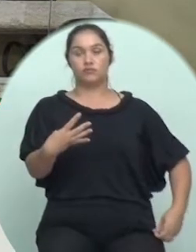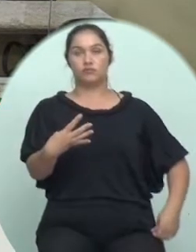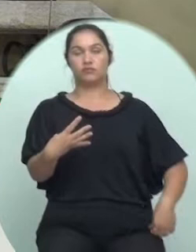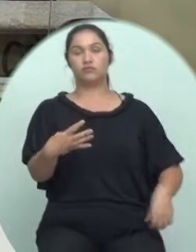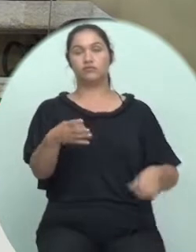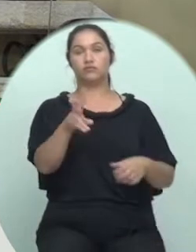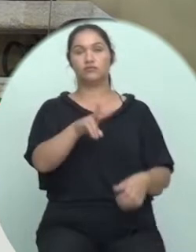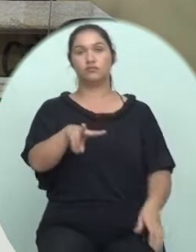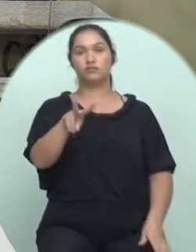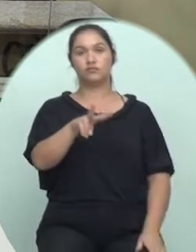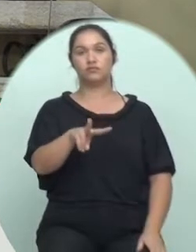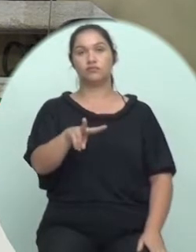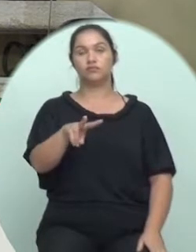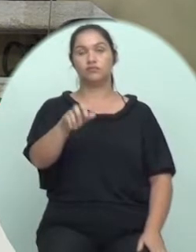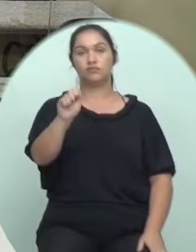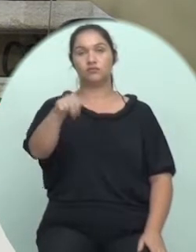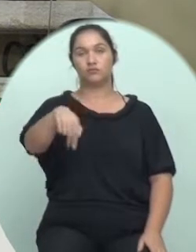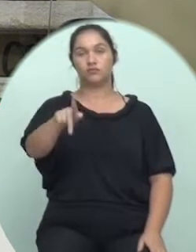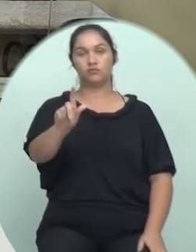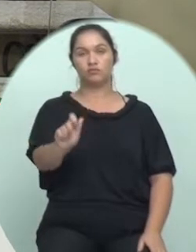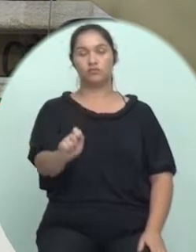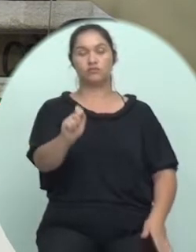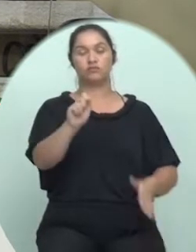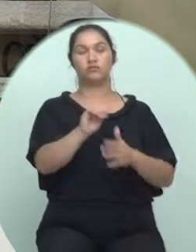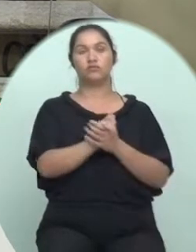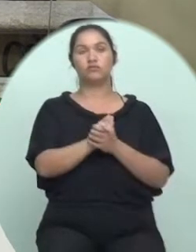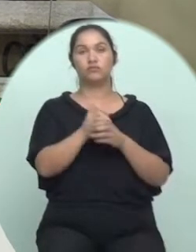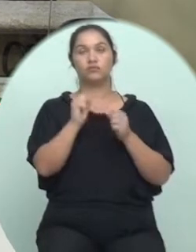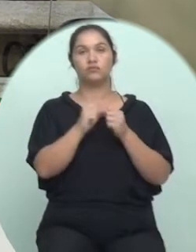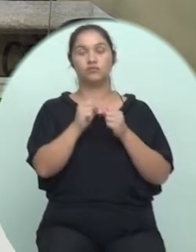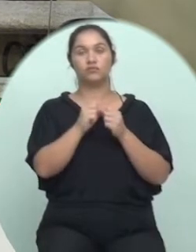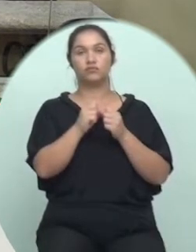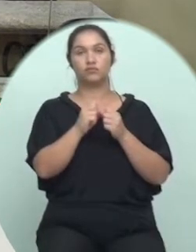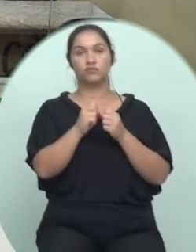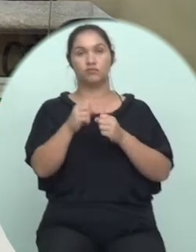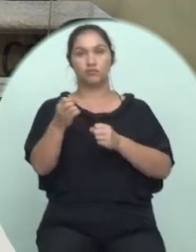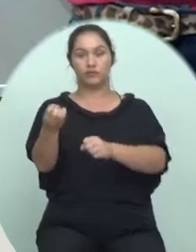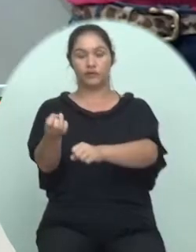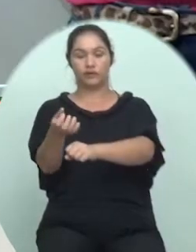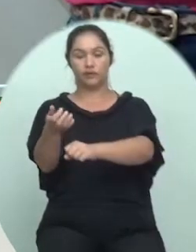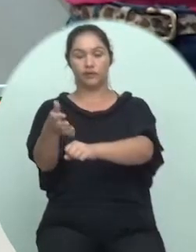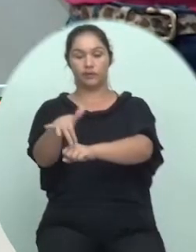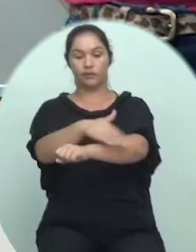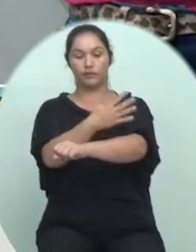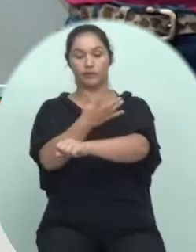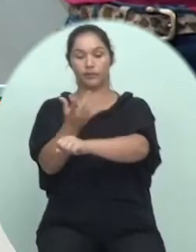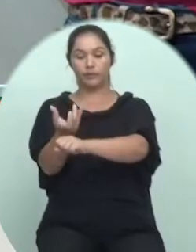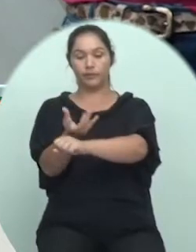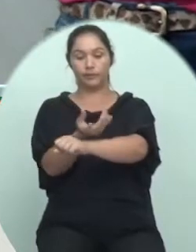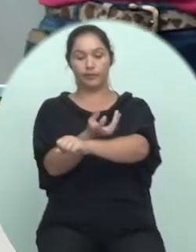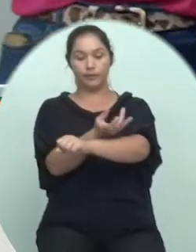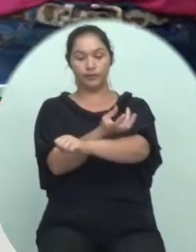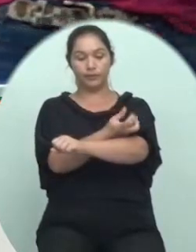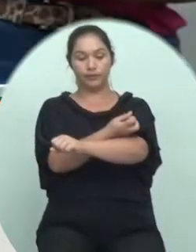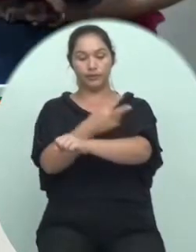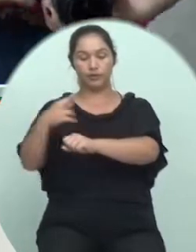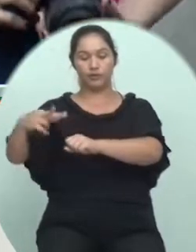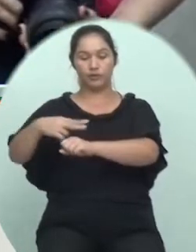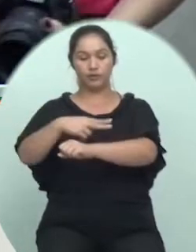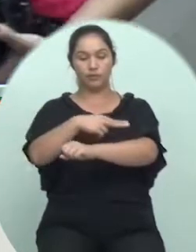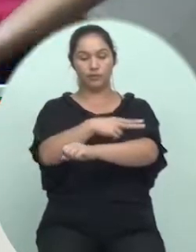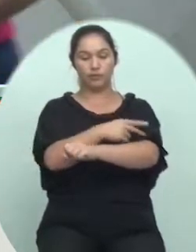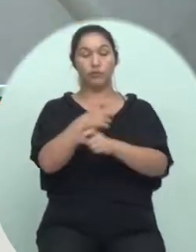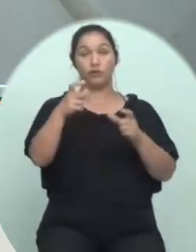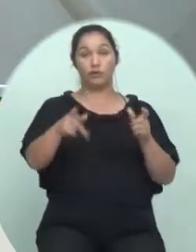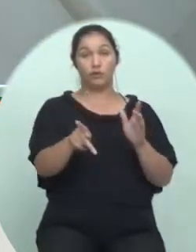04/2019, autoria vereadora Ângela Melo. Assunto, corte de grama e limpeza do pátio da Unidade Básica de Saúde